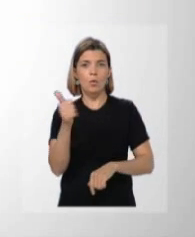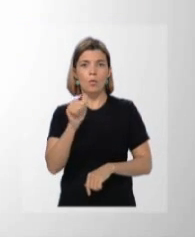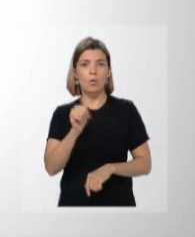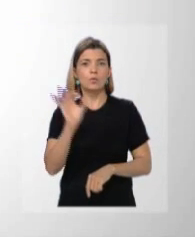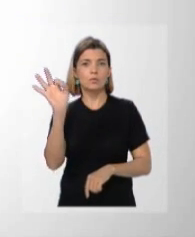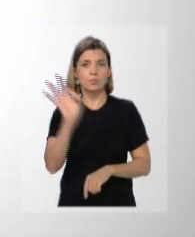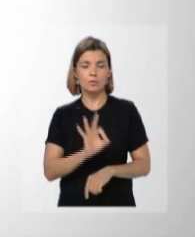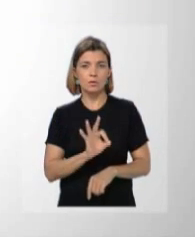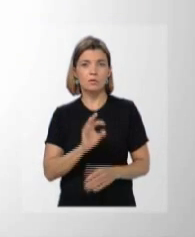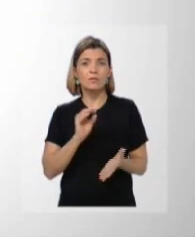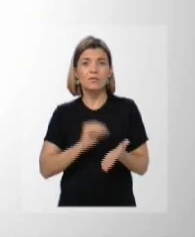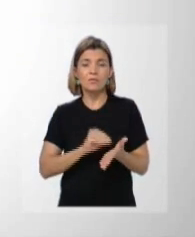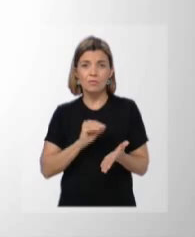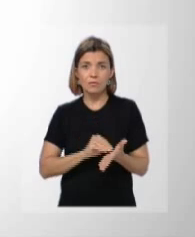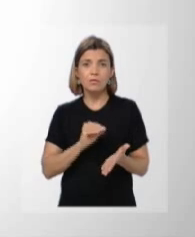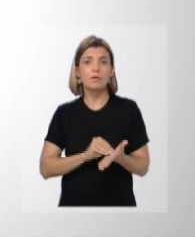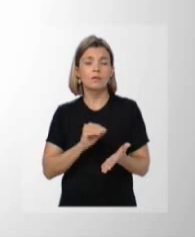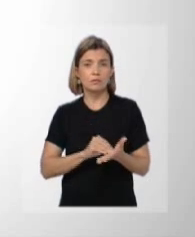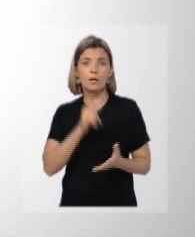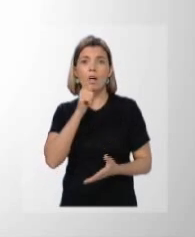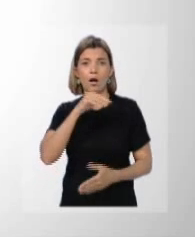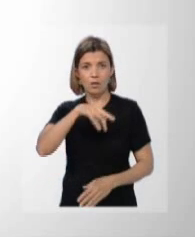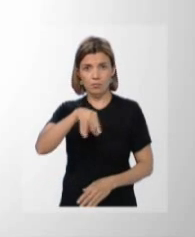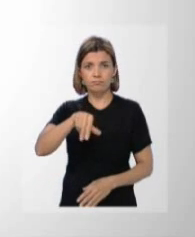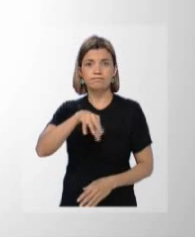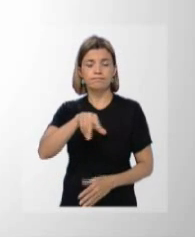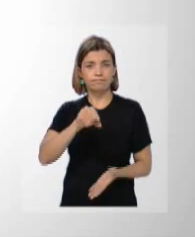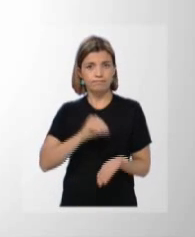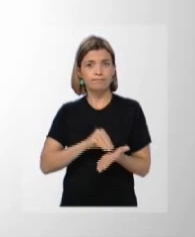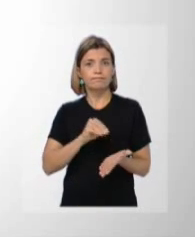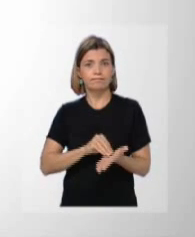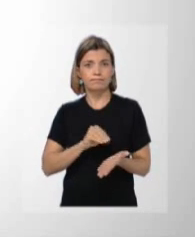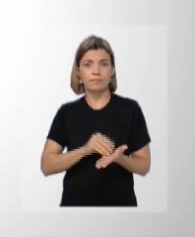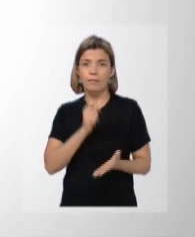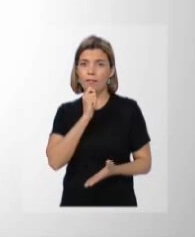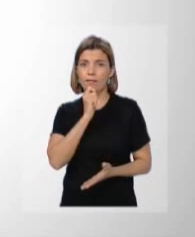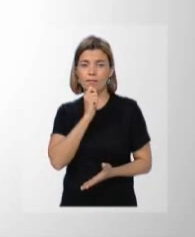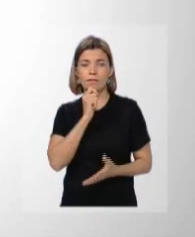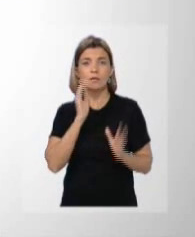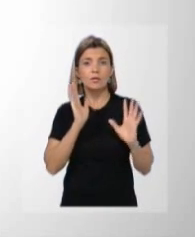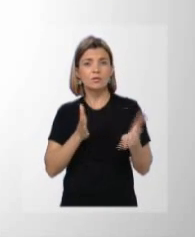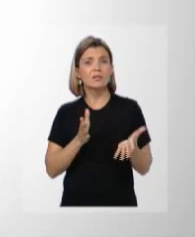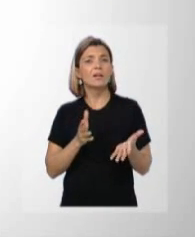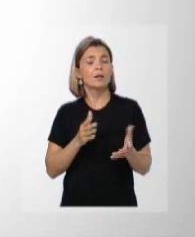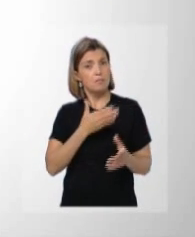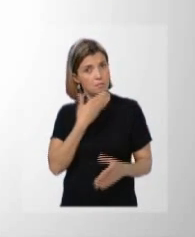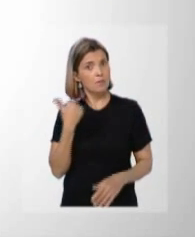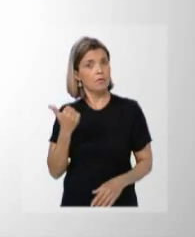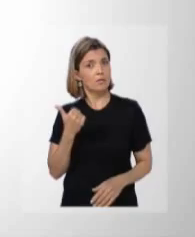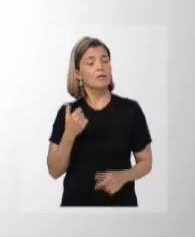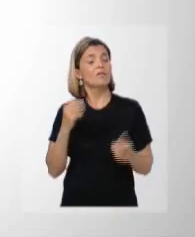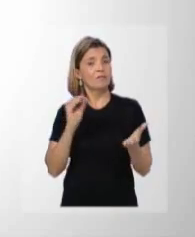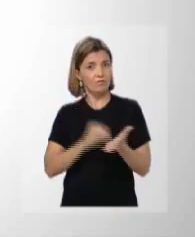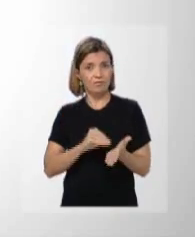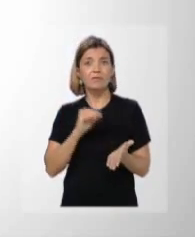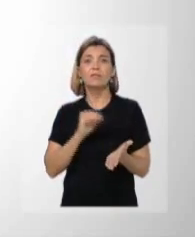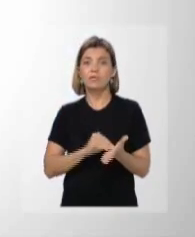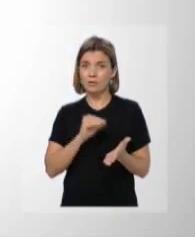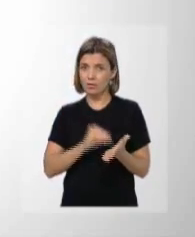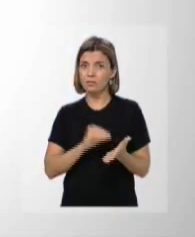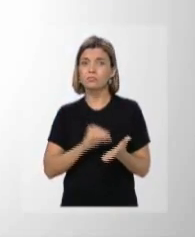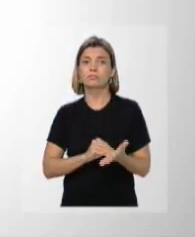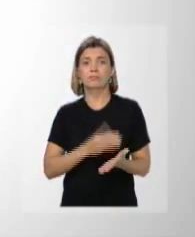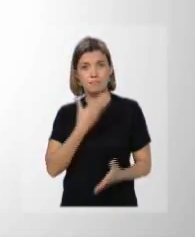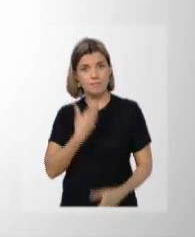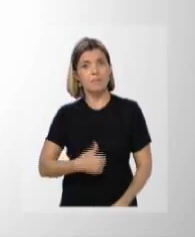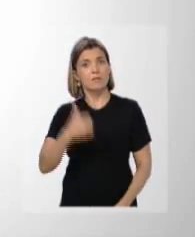% ainda não usufruem de abastecimento de água. Esses números mostram que a situação melhorou, mas ainda há muito